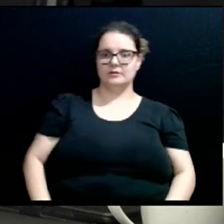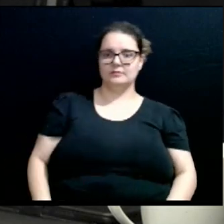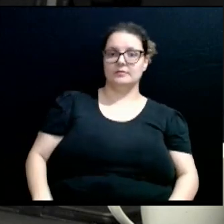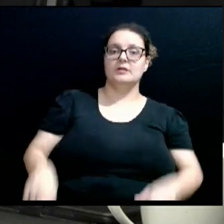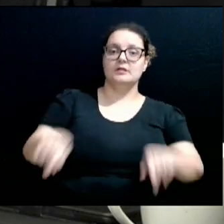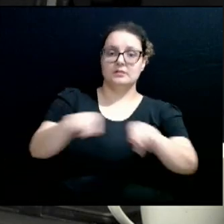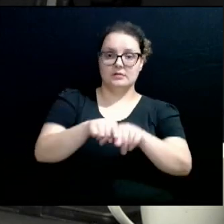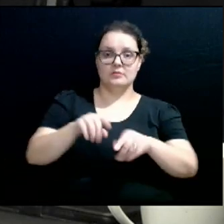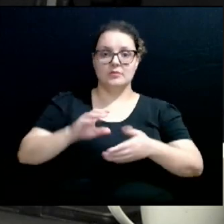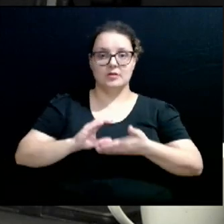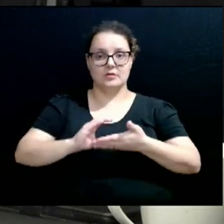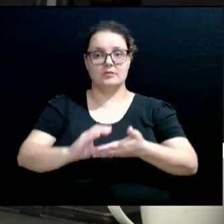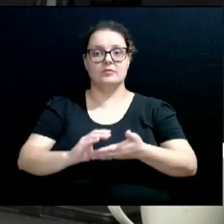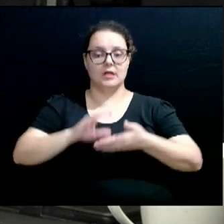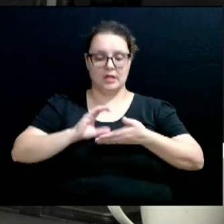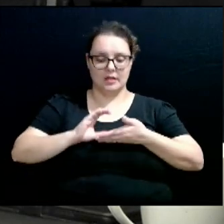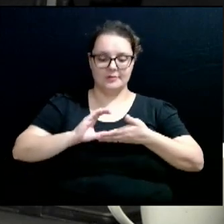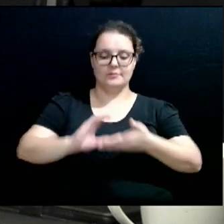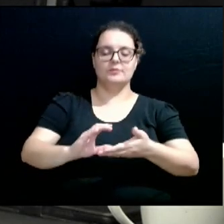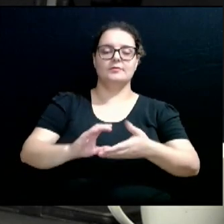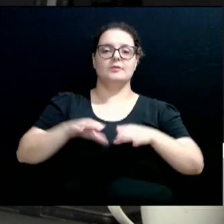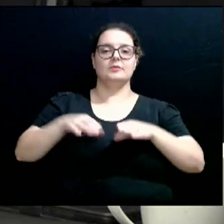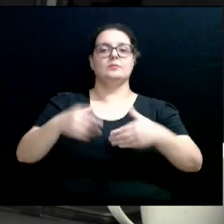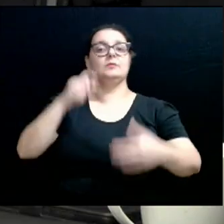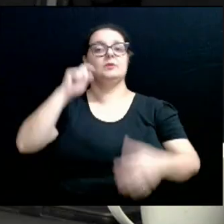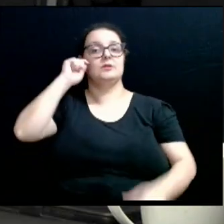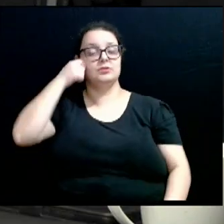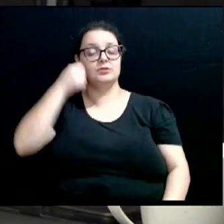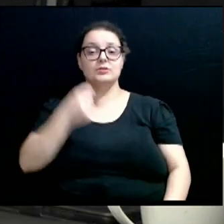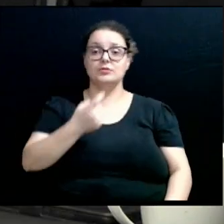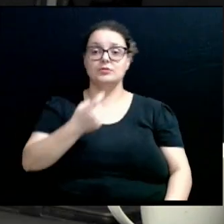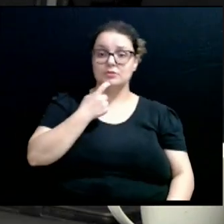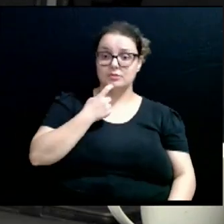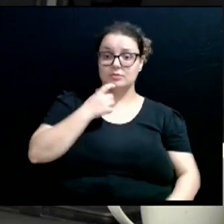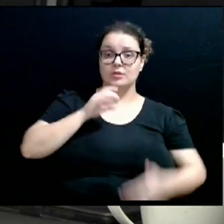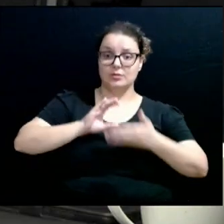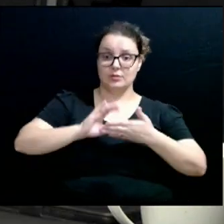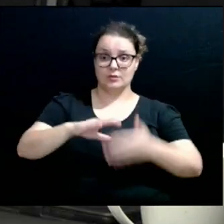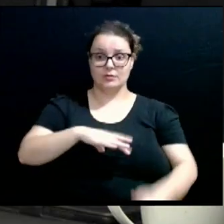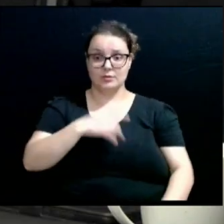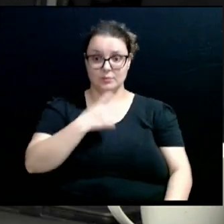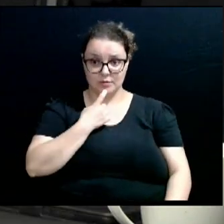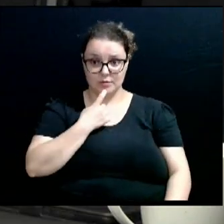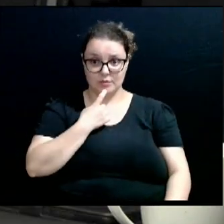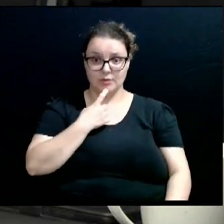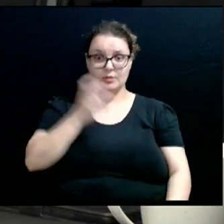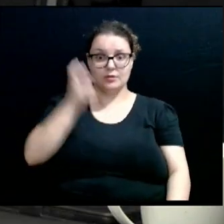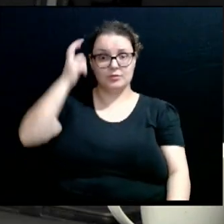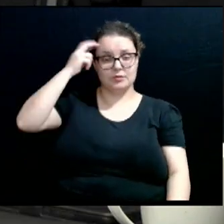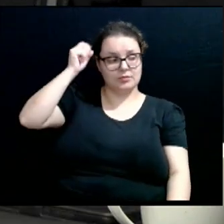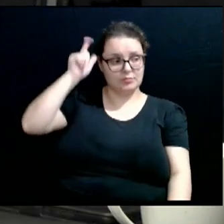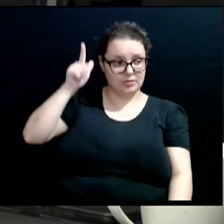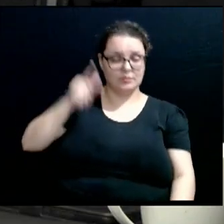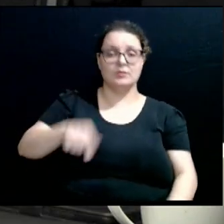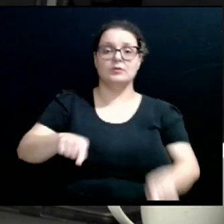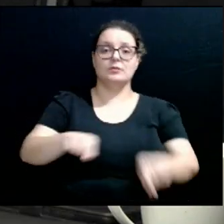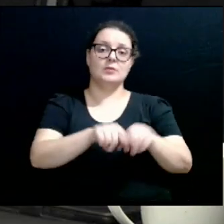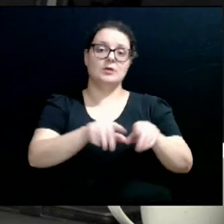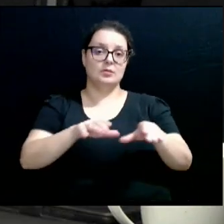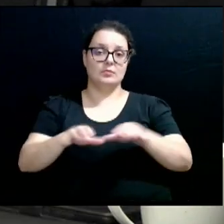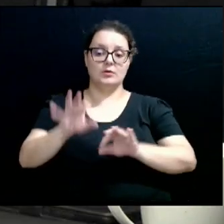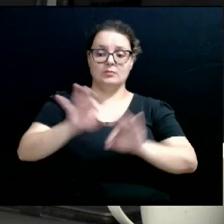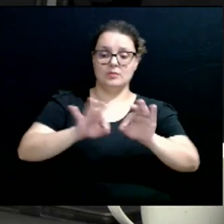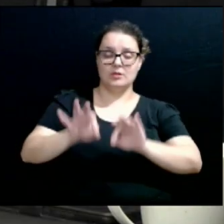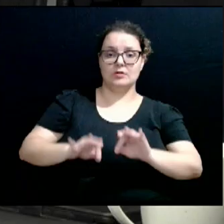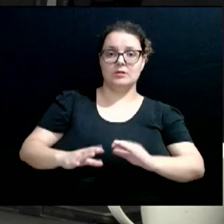da Comunidade Negra de Campinas e do Conselho Municipal de Cultura. Também é coordenadora de projetos da Casa de Cultura